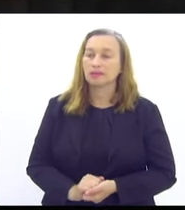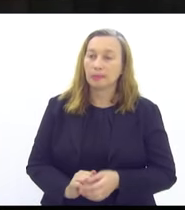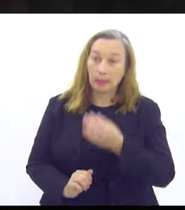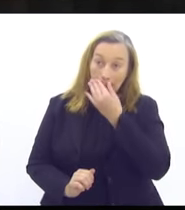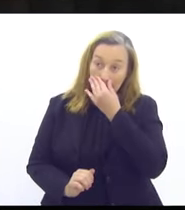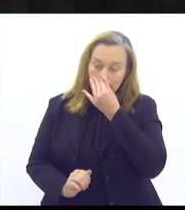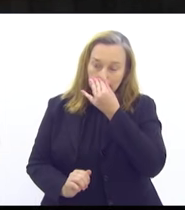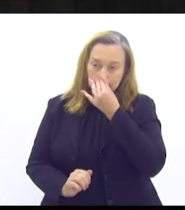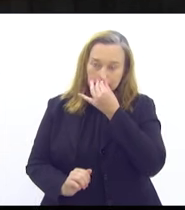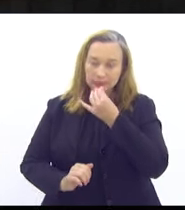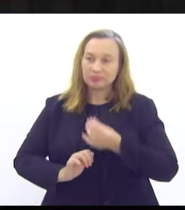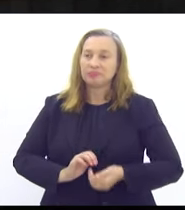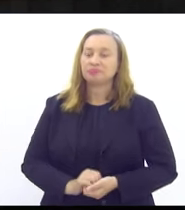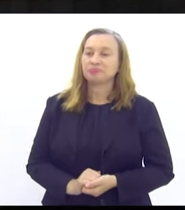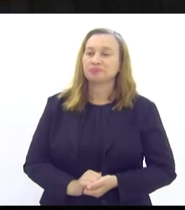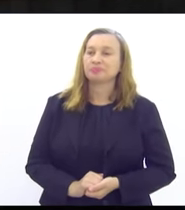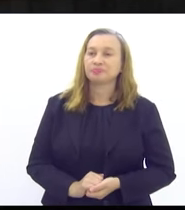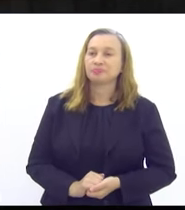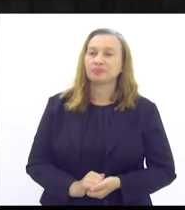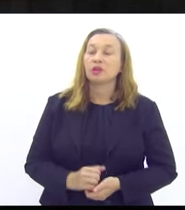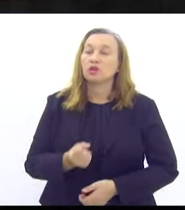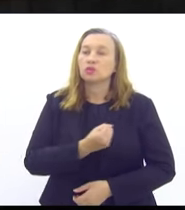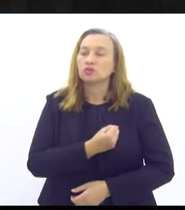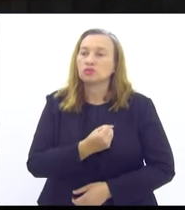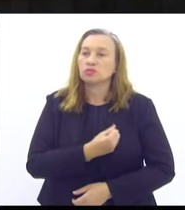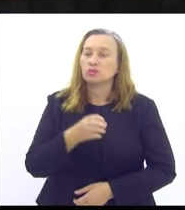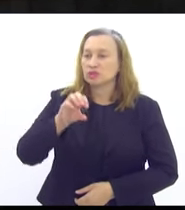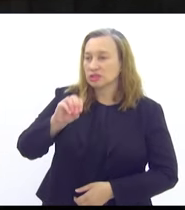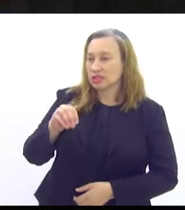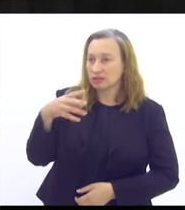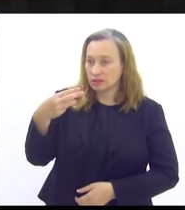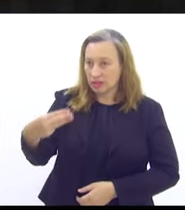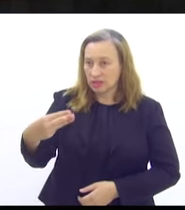listadas nos números 03,